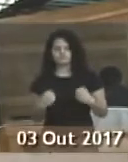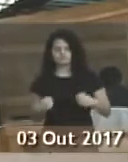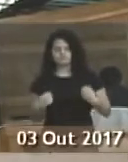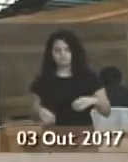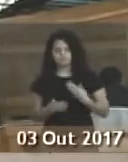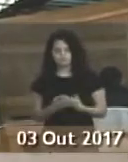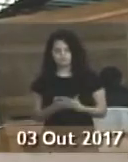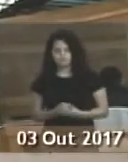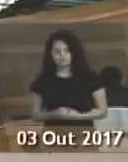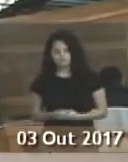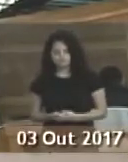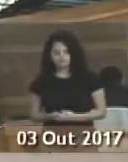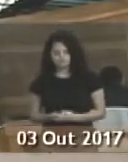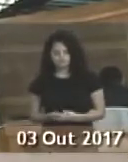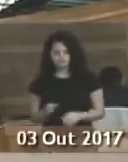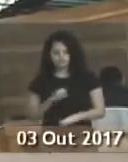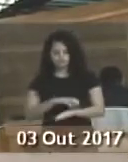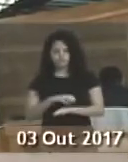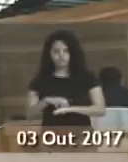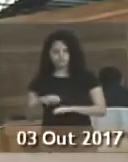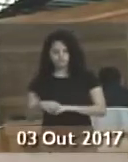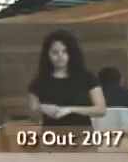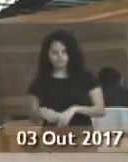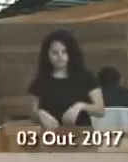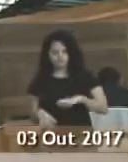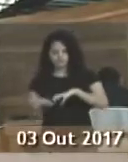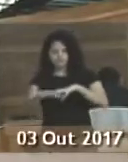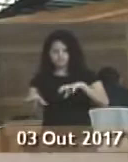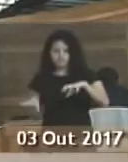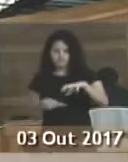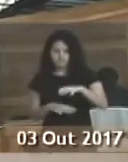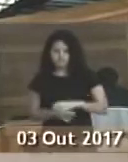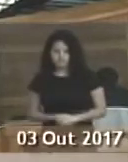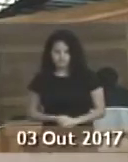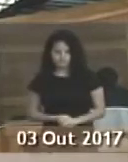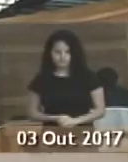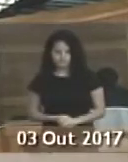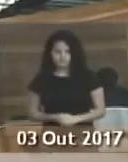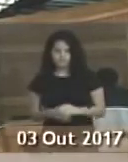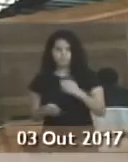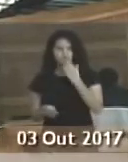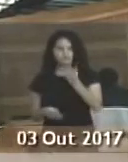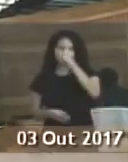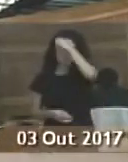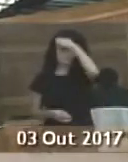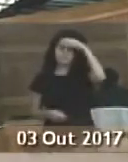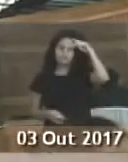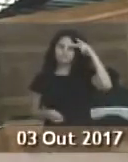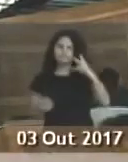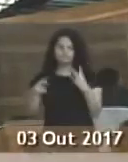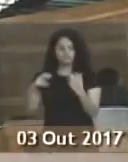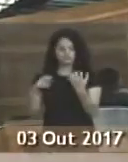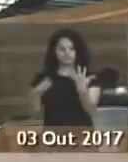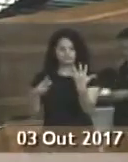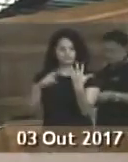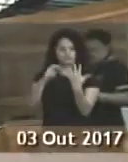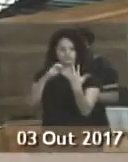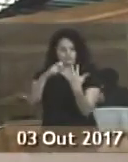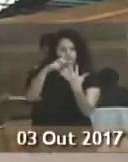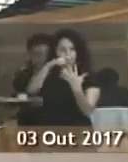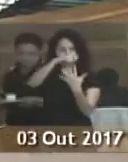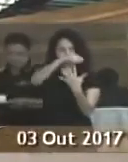Abraão. Indicação número 4413/17, indicando ao prefeito a poda de árvores da Rua Jaqueira, próximo ao Bar da Margarida, no bairro